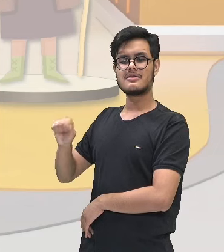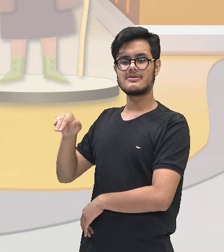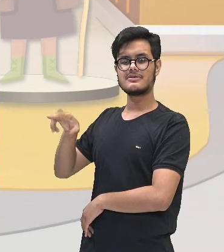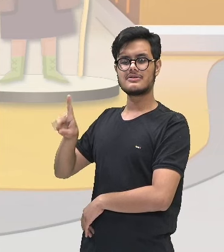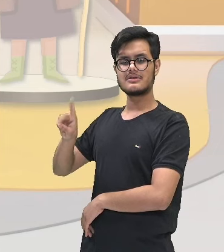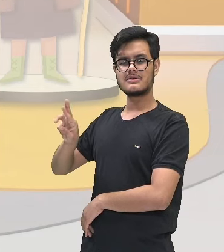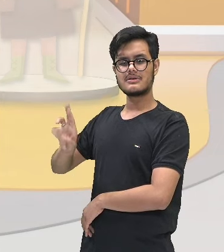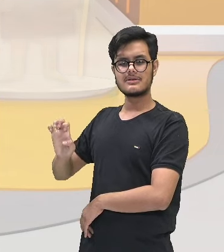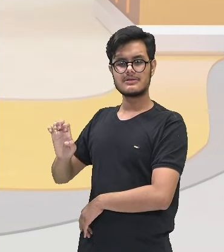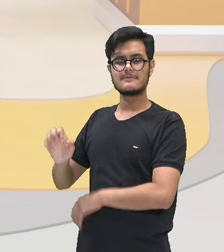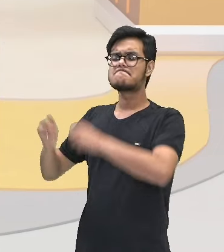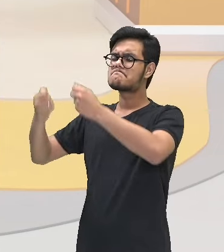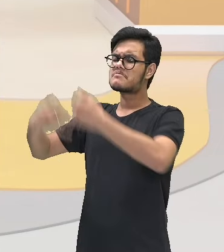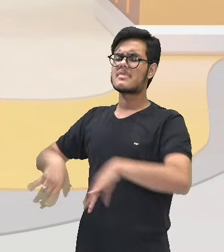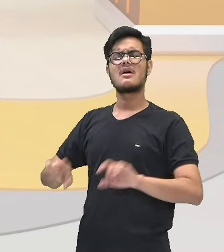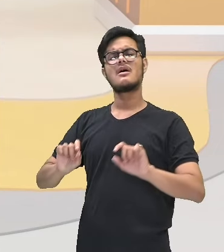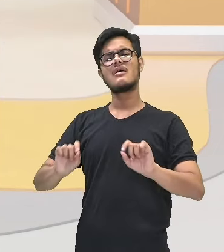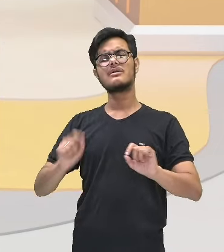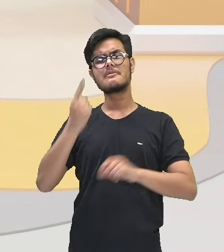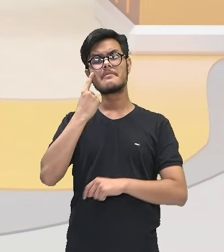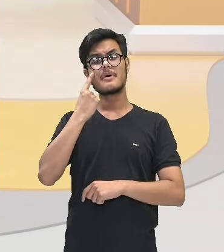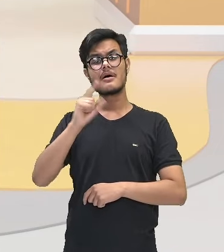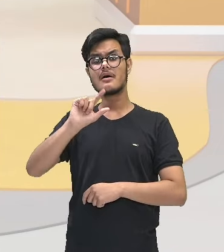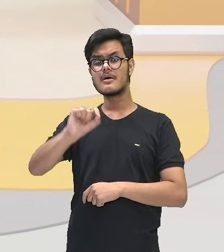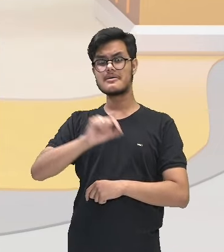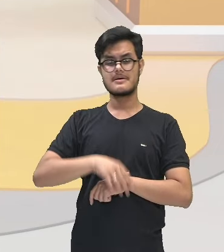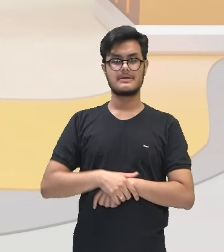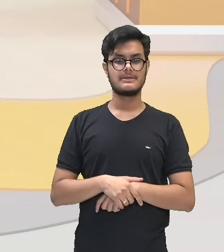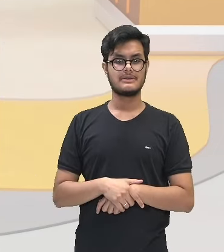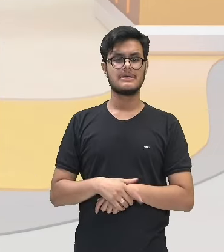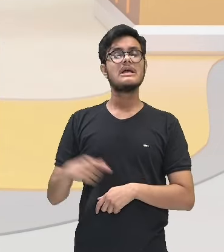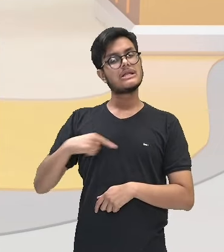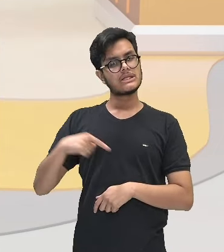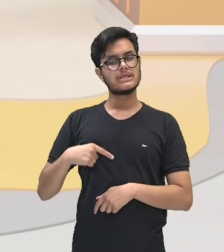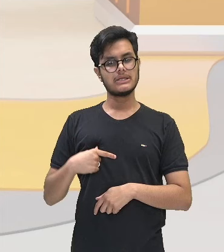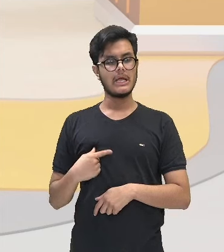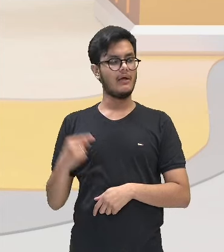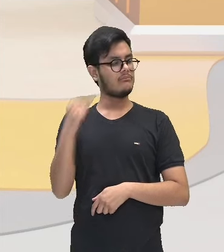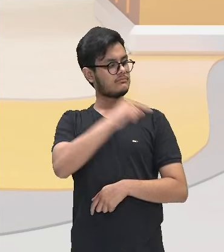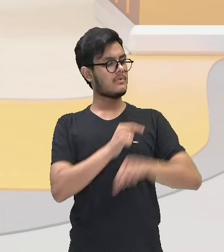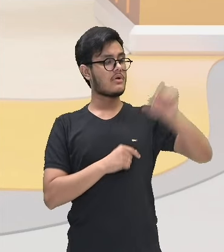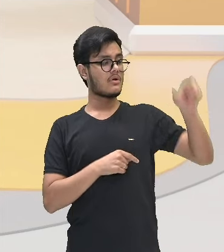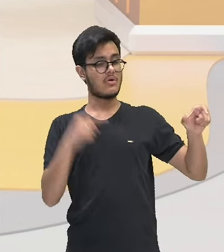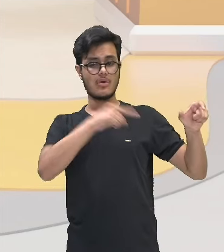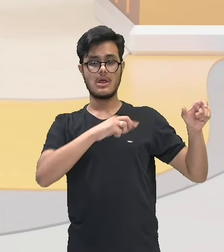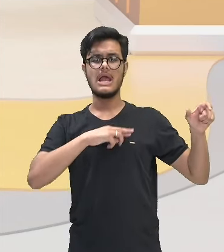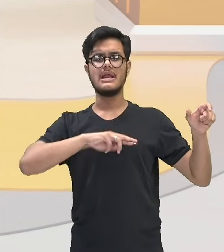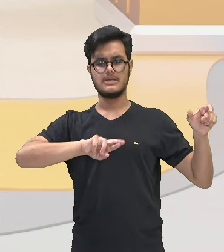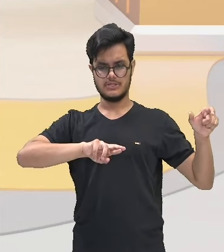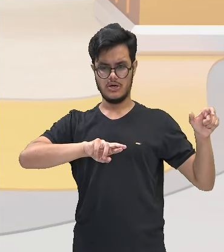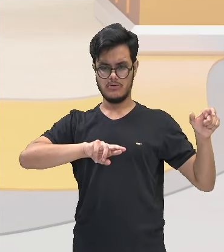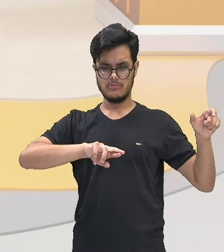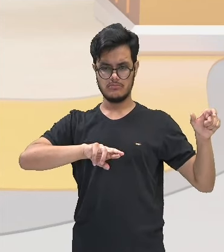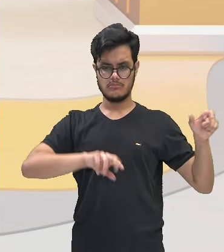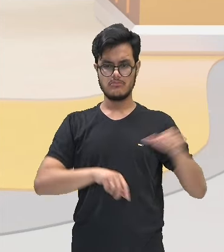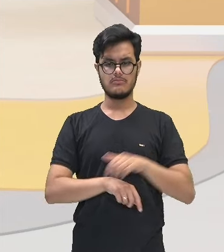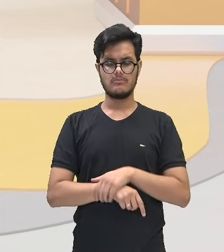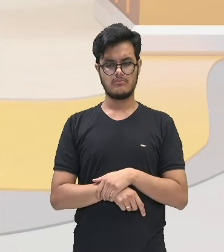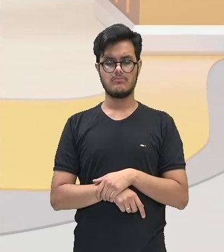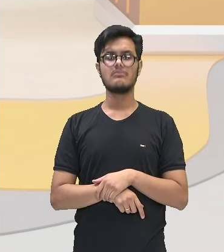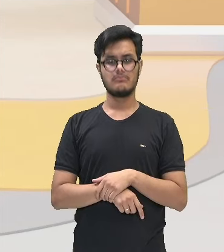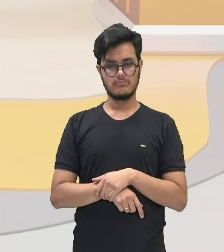a observação feita aqui para vocês, né? Eu tenho o teocentrismo, que vai se basear e vai ter ali como